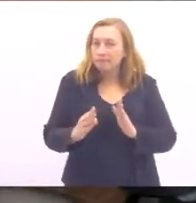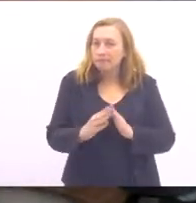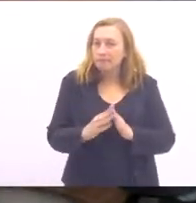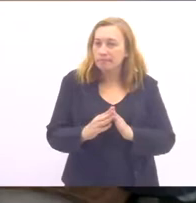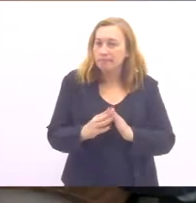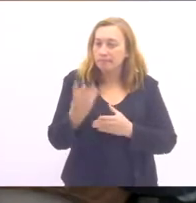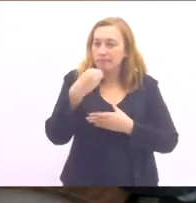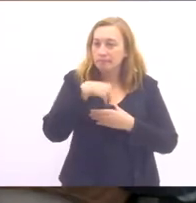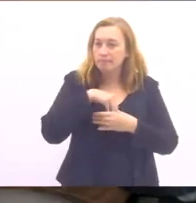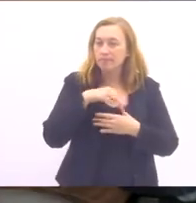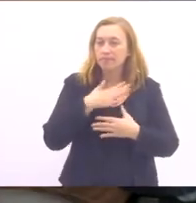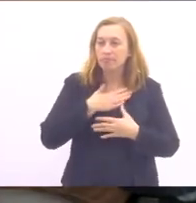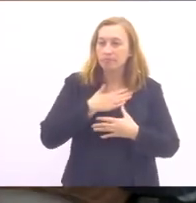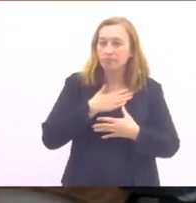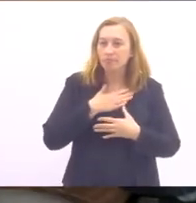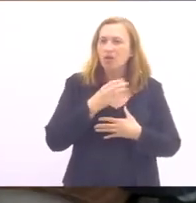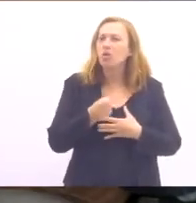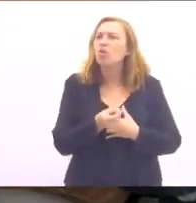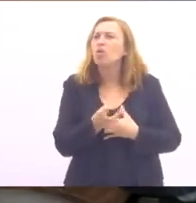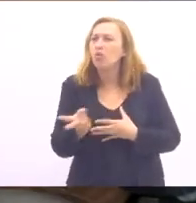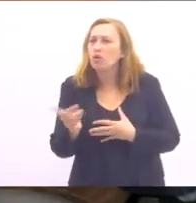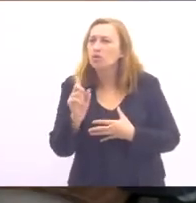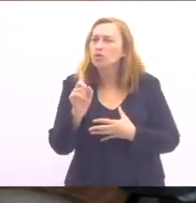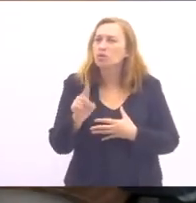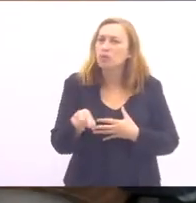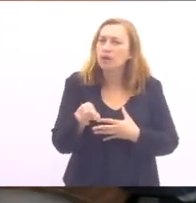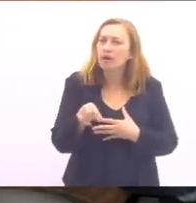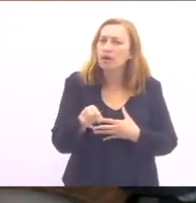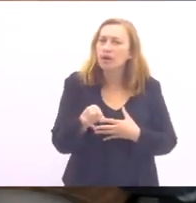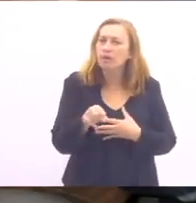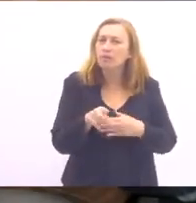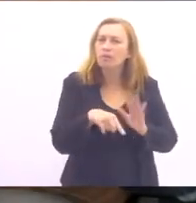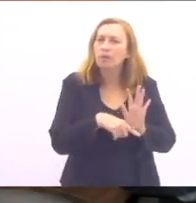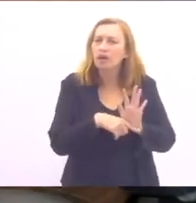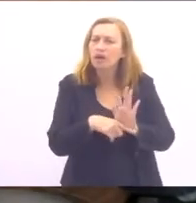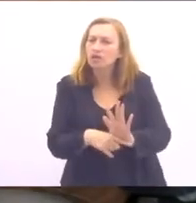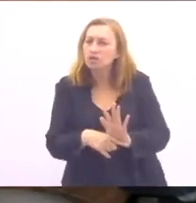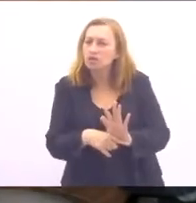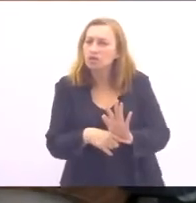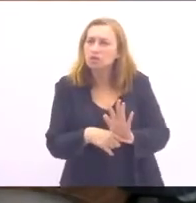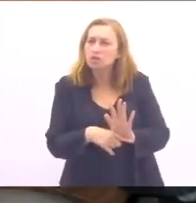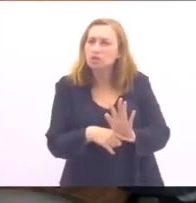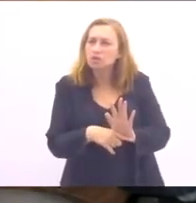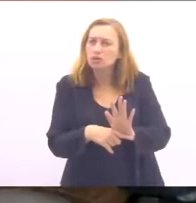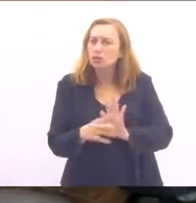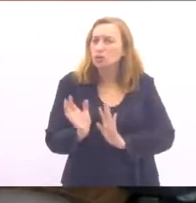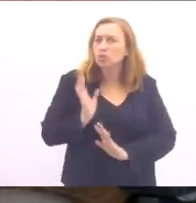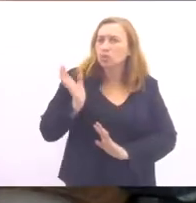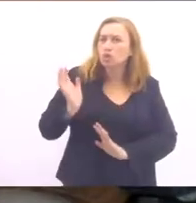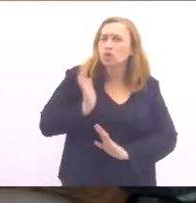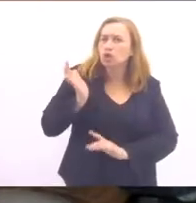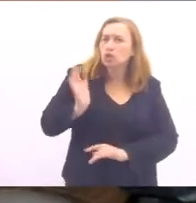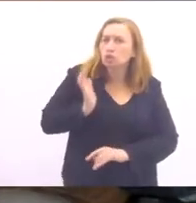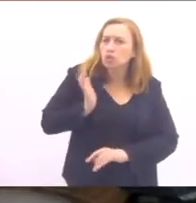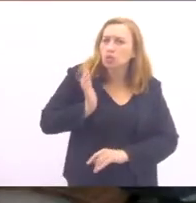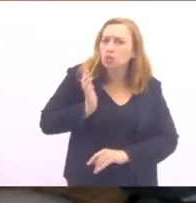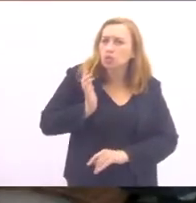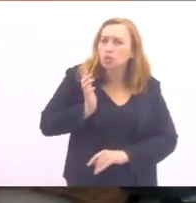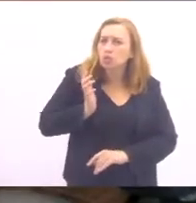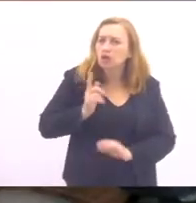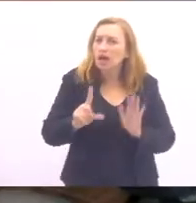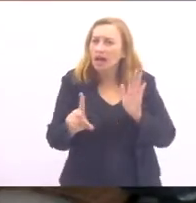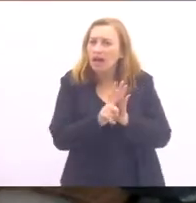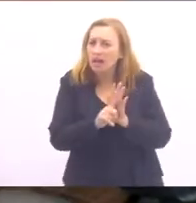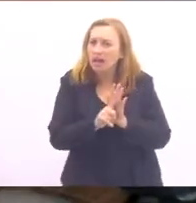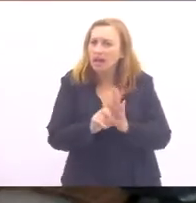mim. Veja bem, quando é para beneficiar os grandes, os ricos, a lei